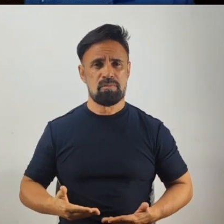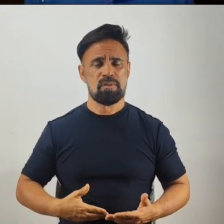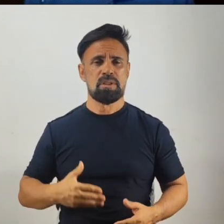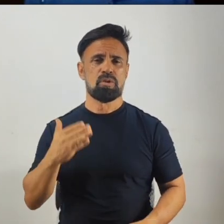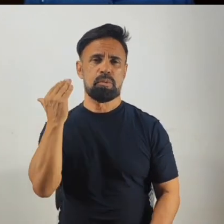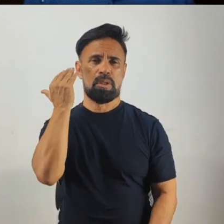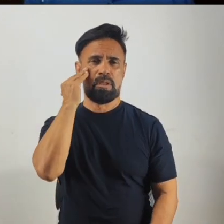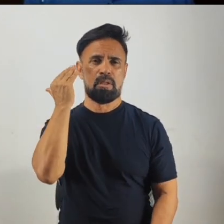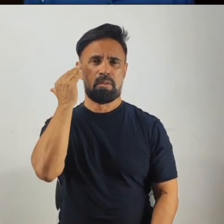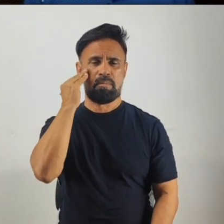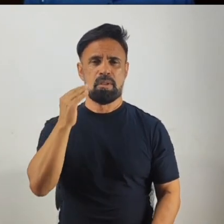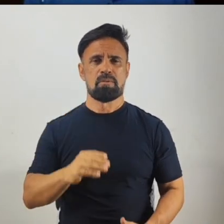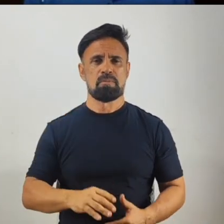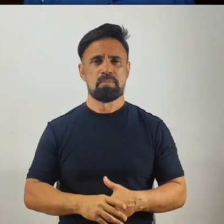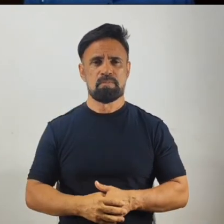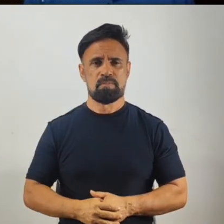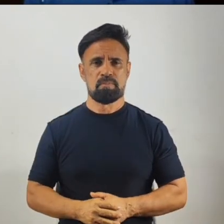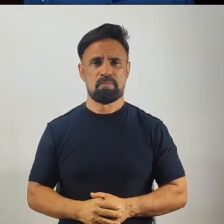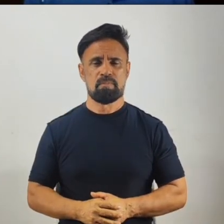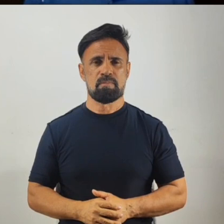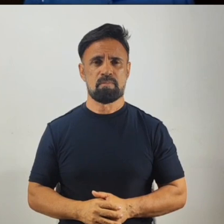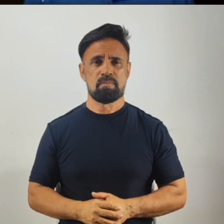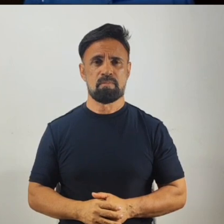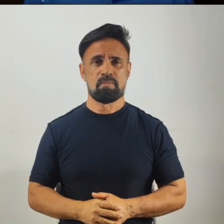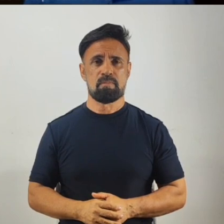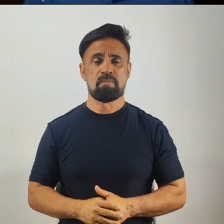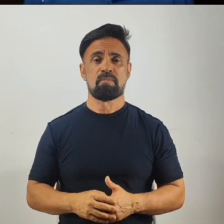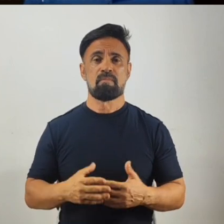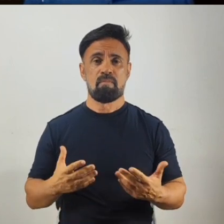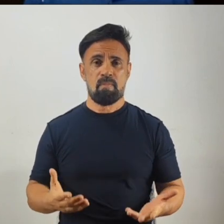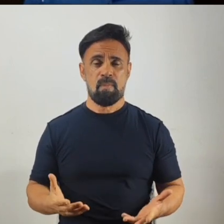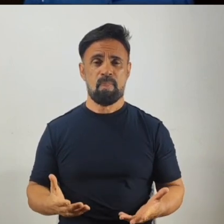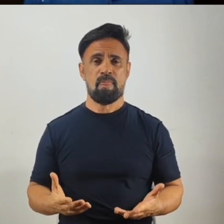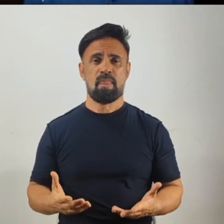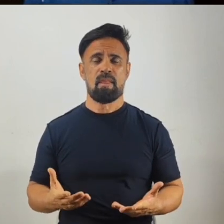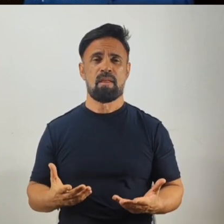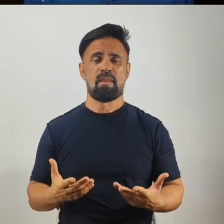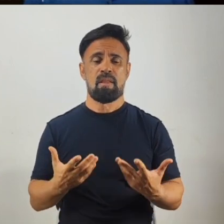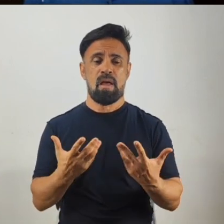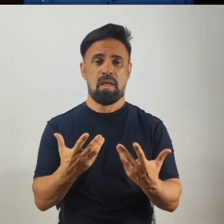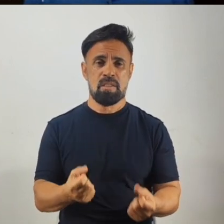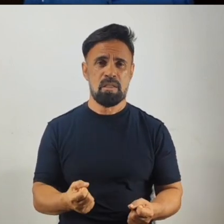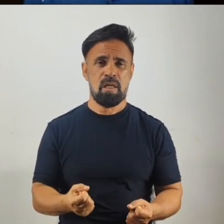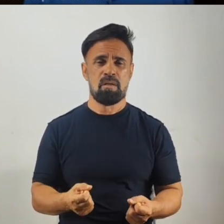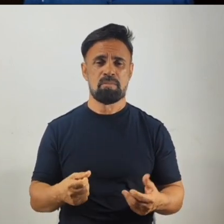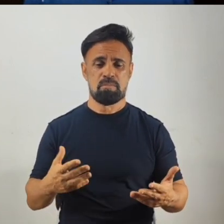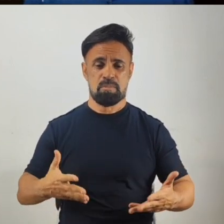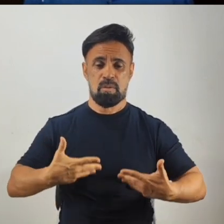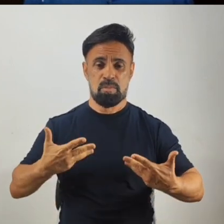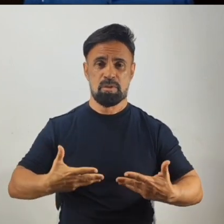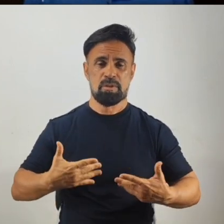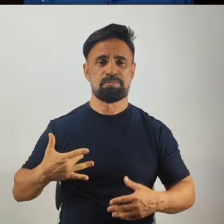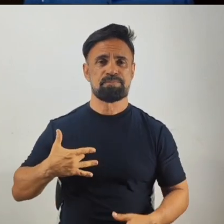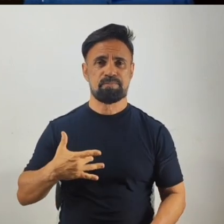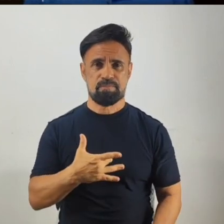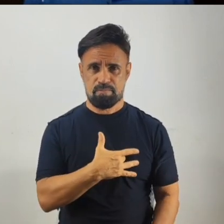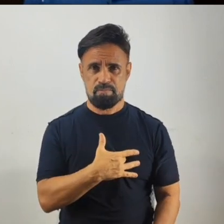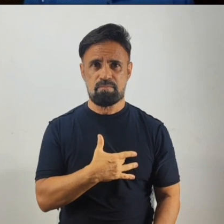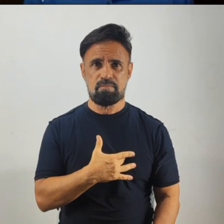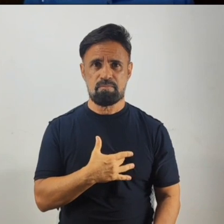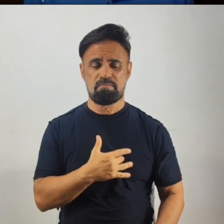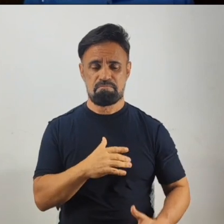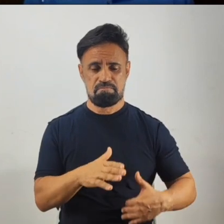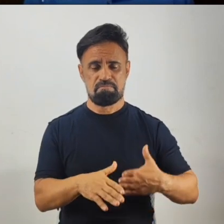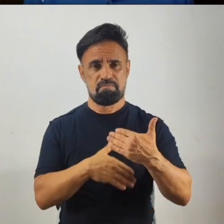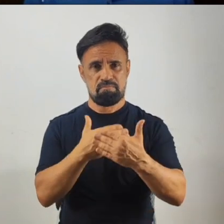serviços e entendimentos. A adoção de ações de promoção